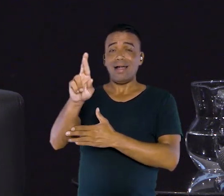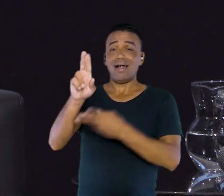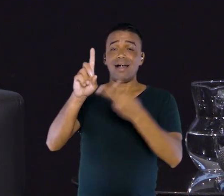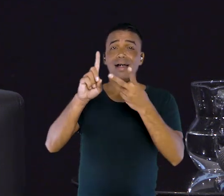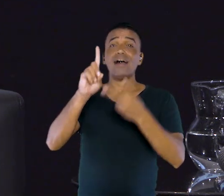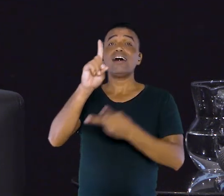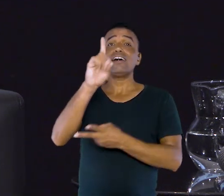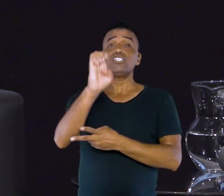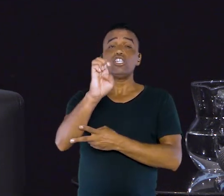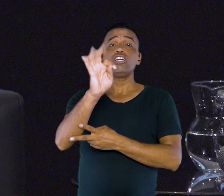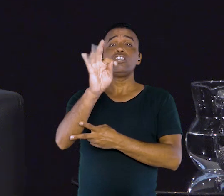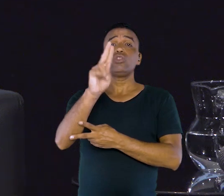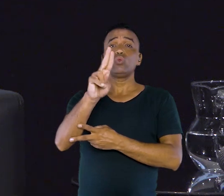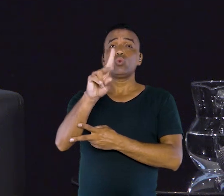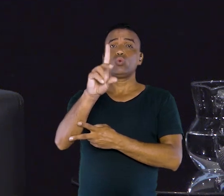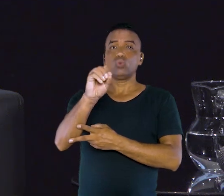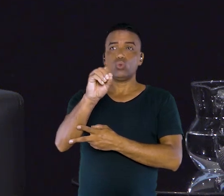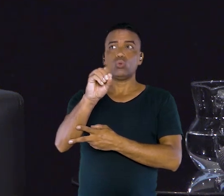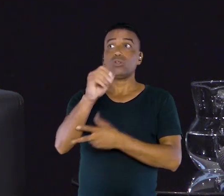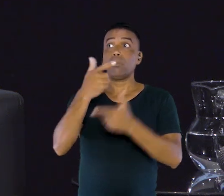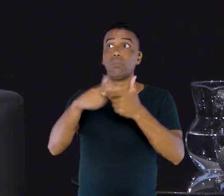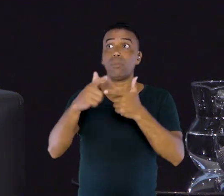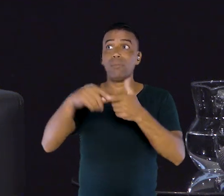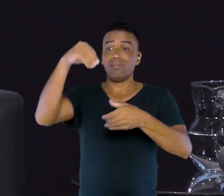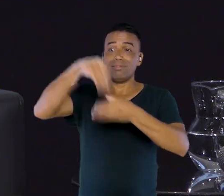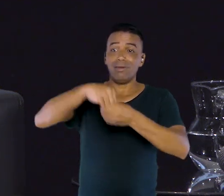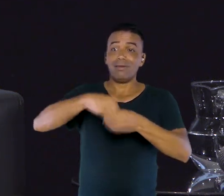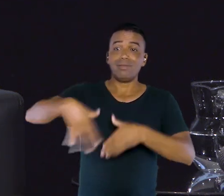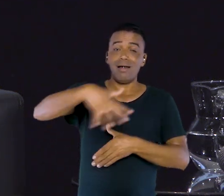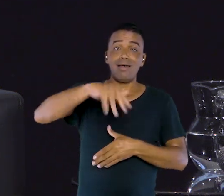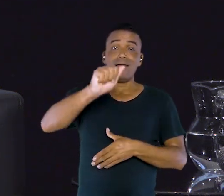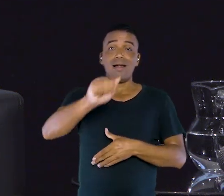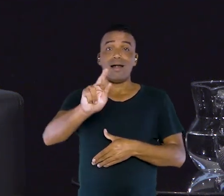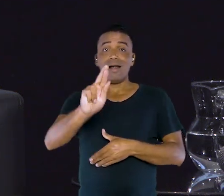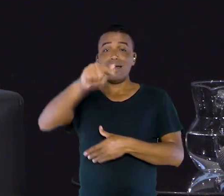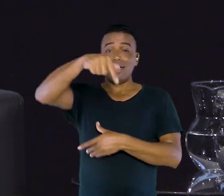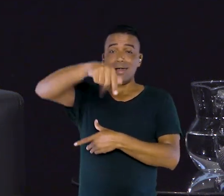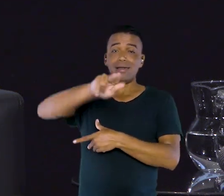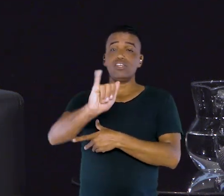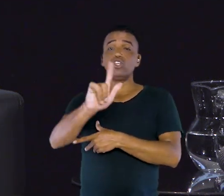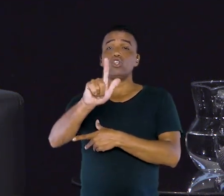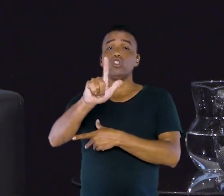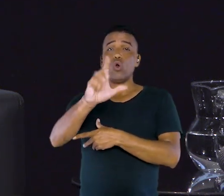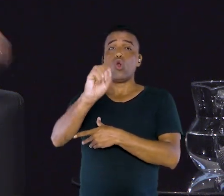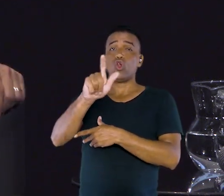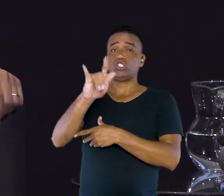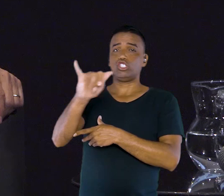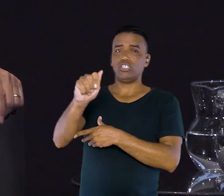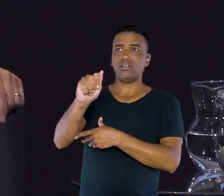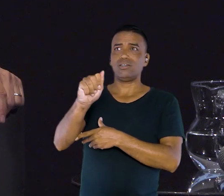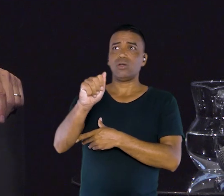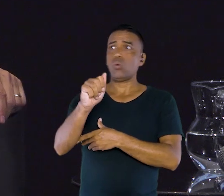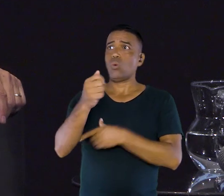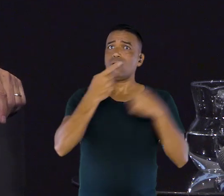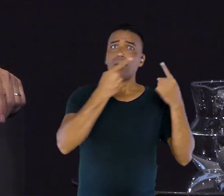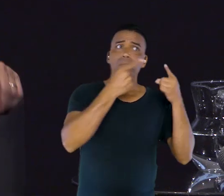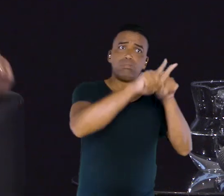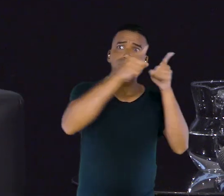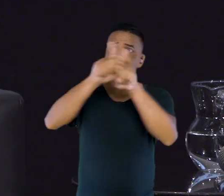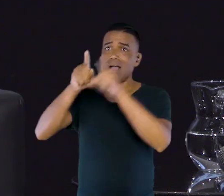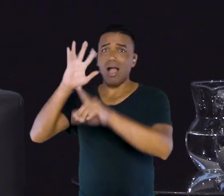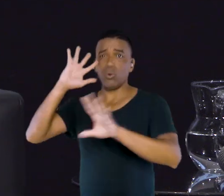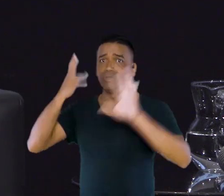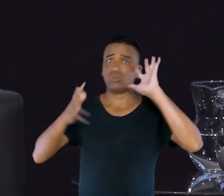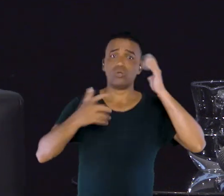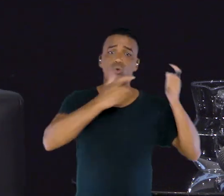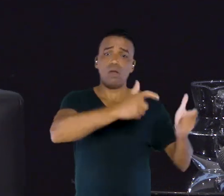esse livro discute bastante essas questões. Esse é um dos problemas da arqueologia, por que isso aconteceu mais ou menos de maneira simultânea em diferentes lugares do